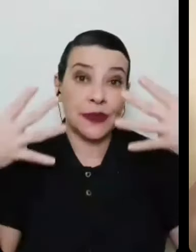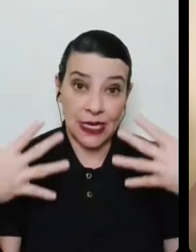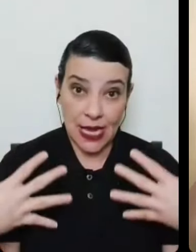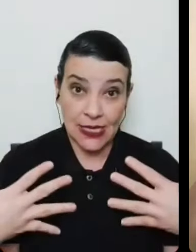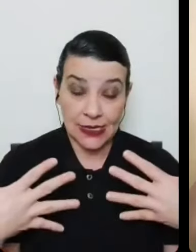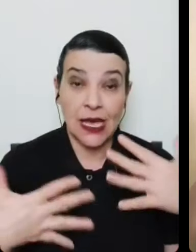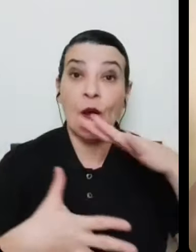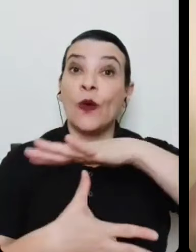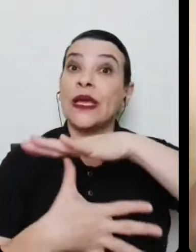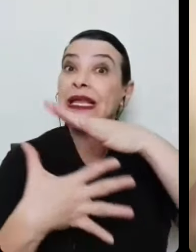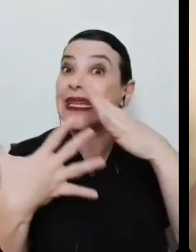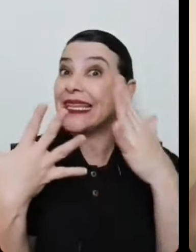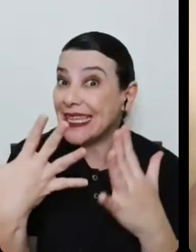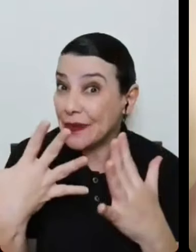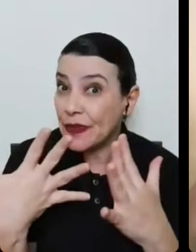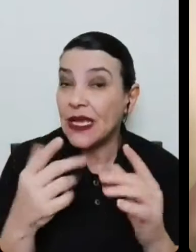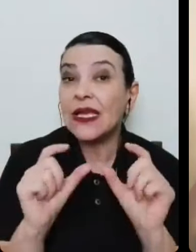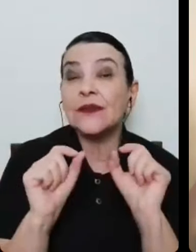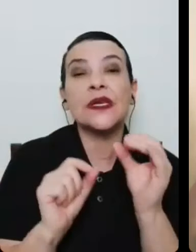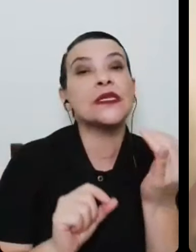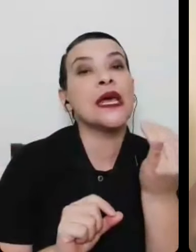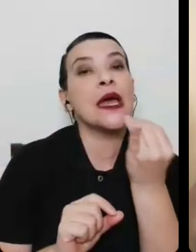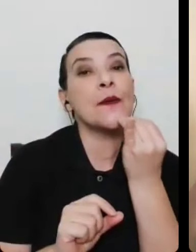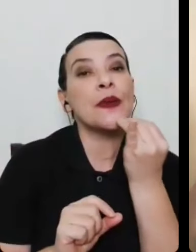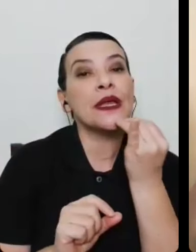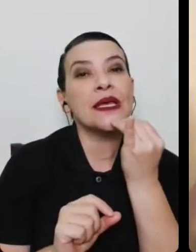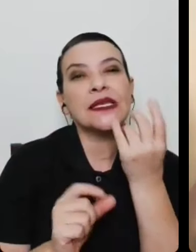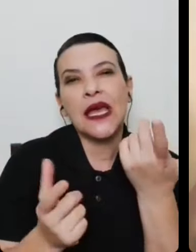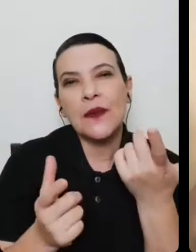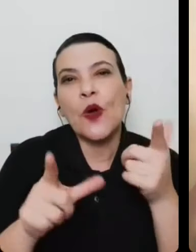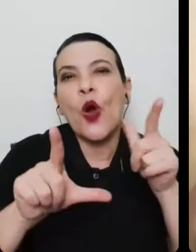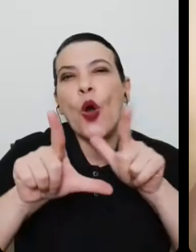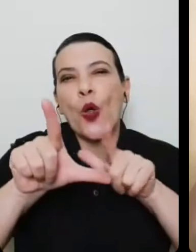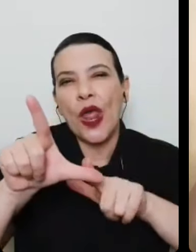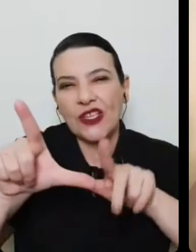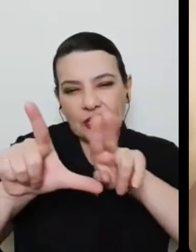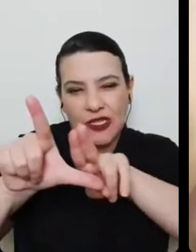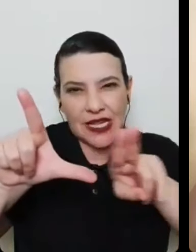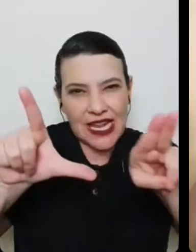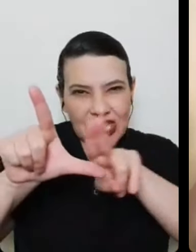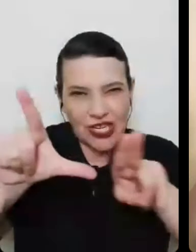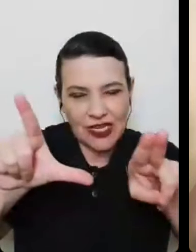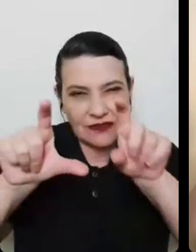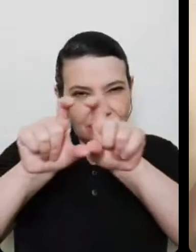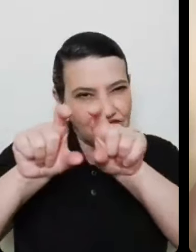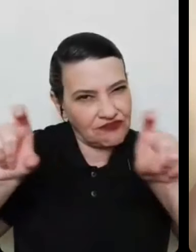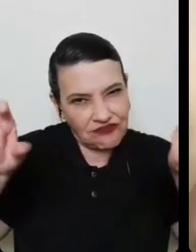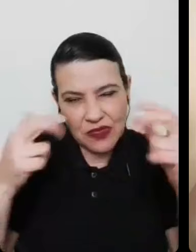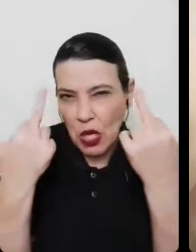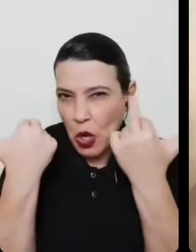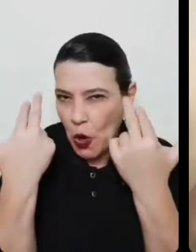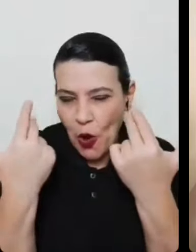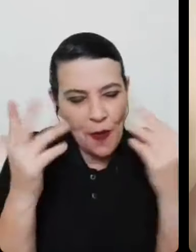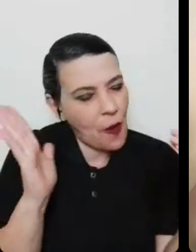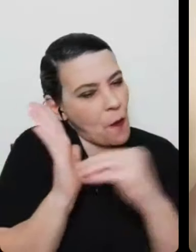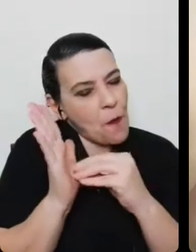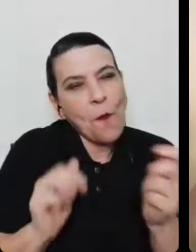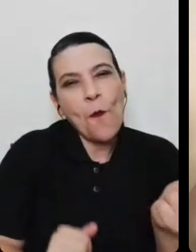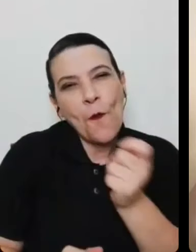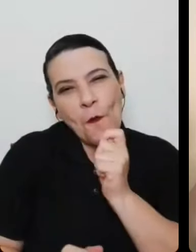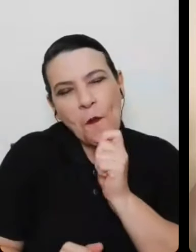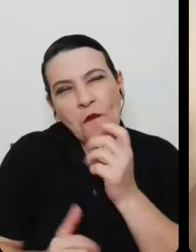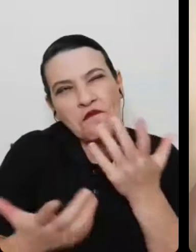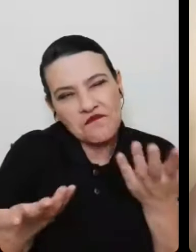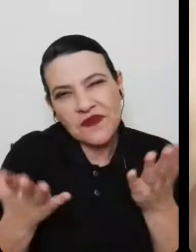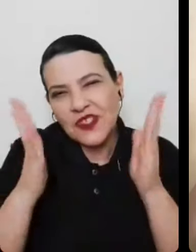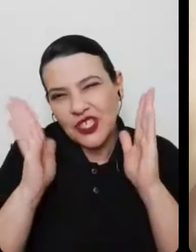libras. Mas não colocamos legendas convencionais, que a gente chama de tinta, né? Aquela legenda que você vê aí no, no,